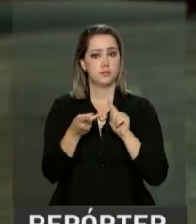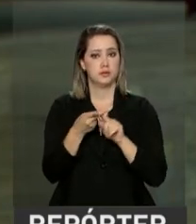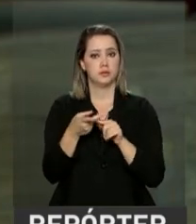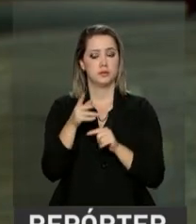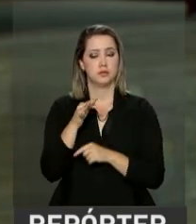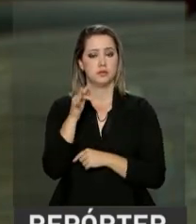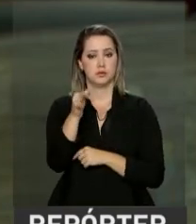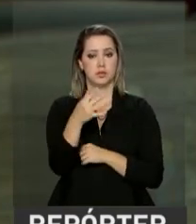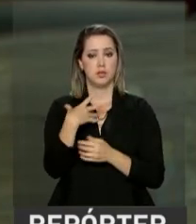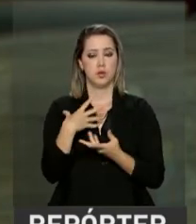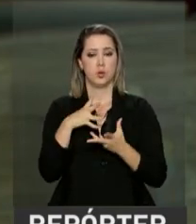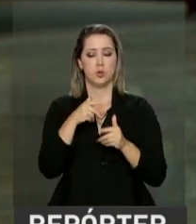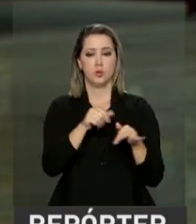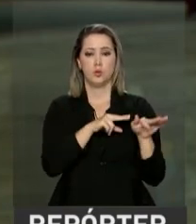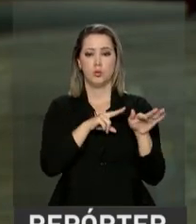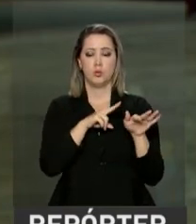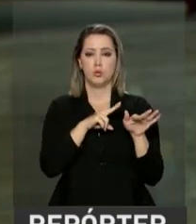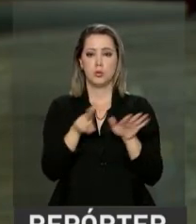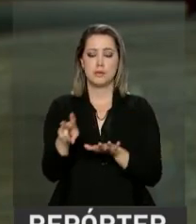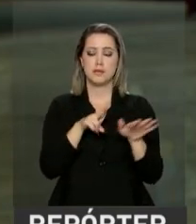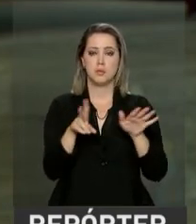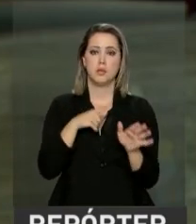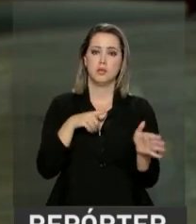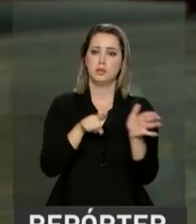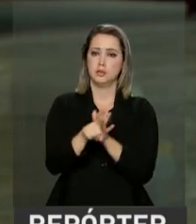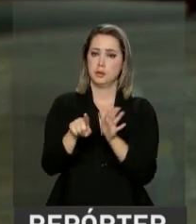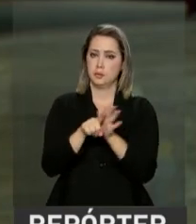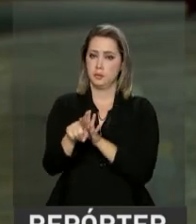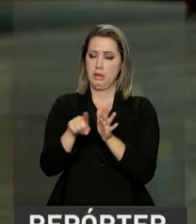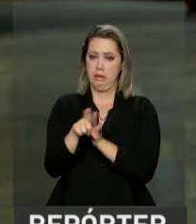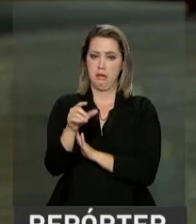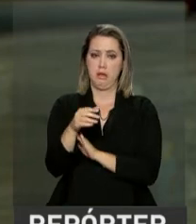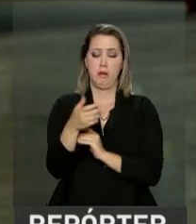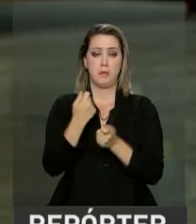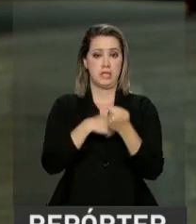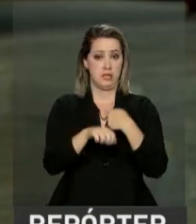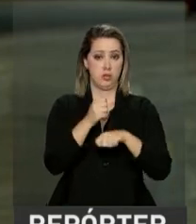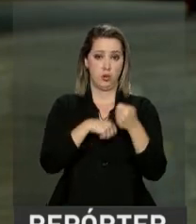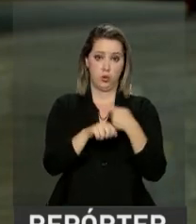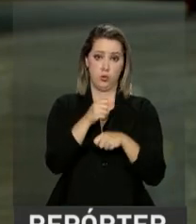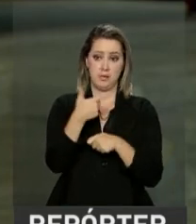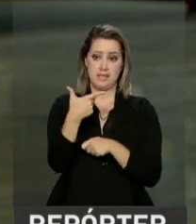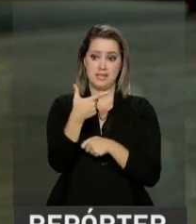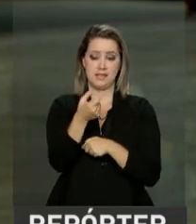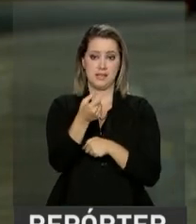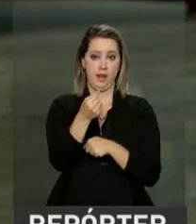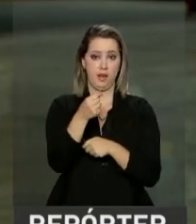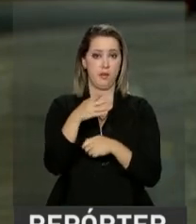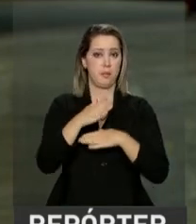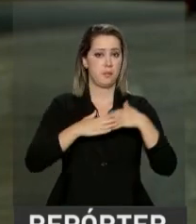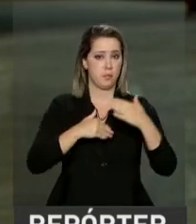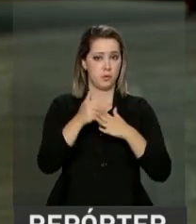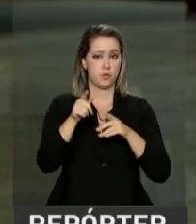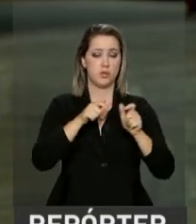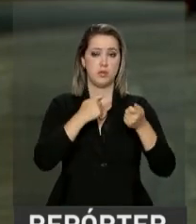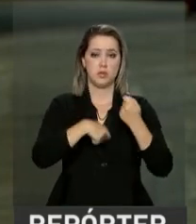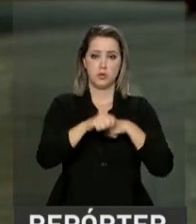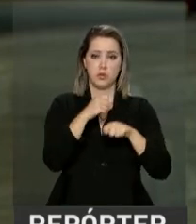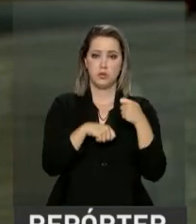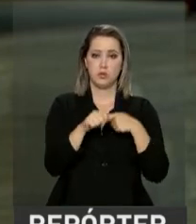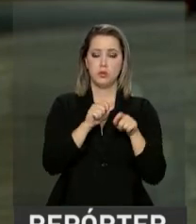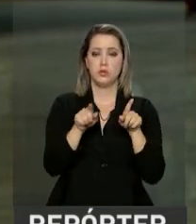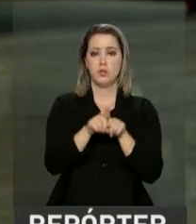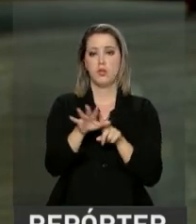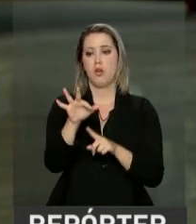feitas semanalmente pelos 100 maiores especialistas em economia no país e apuradas pelo boletim Focus do